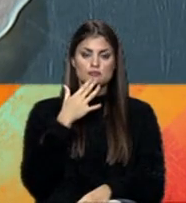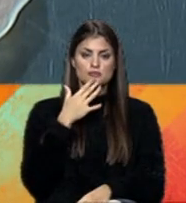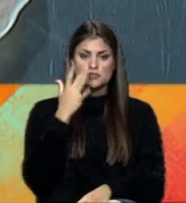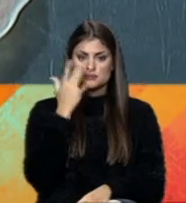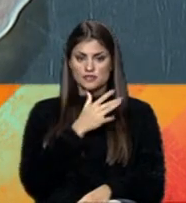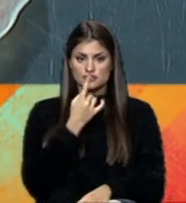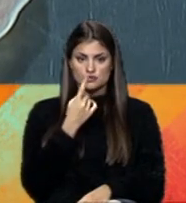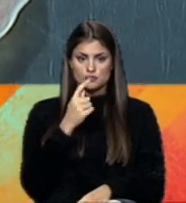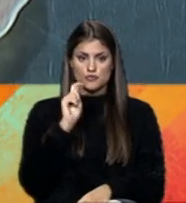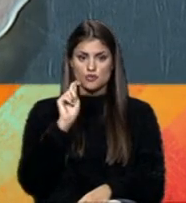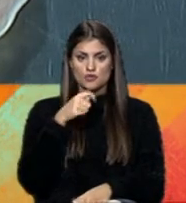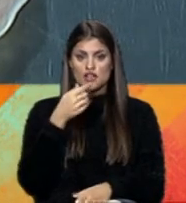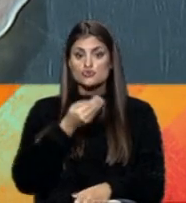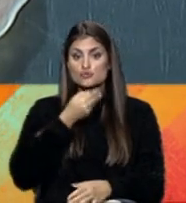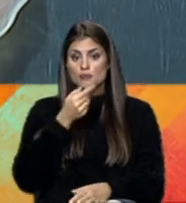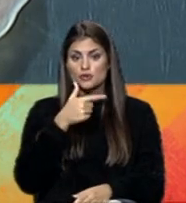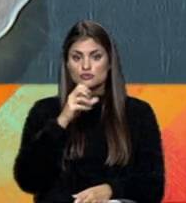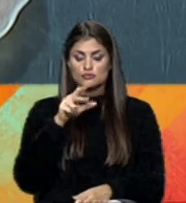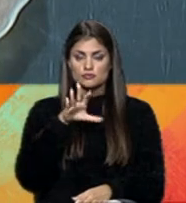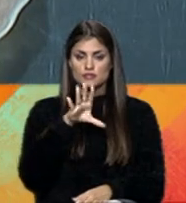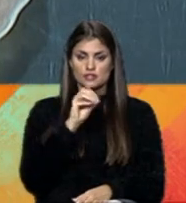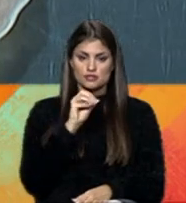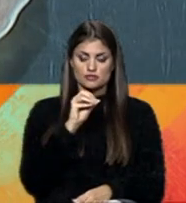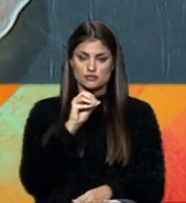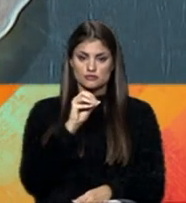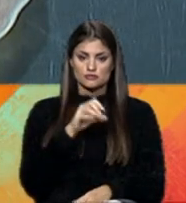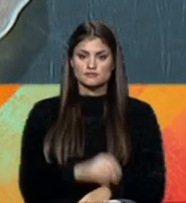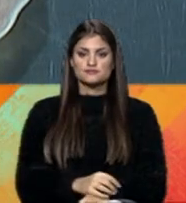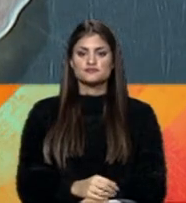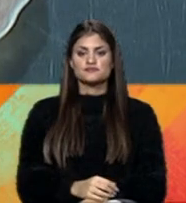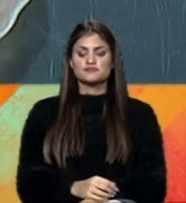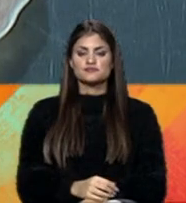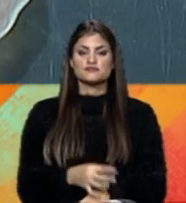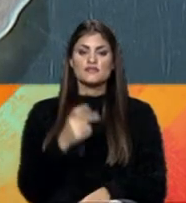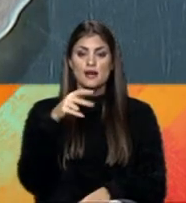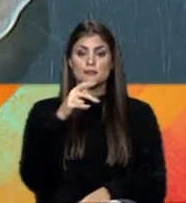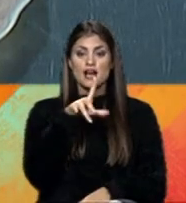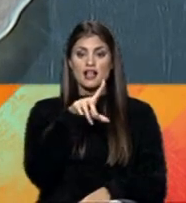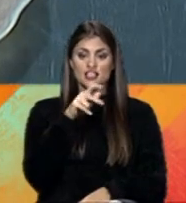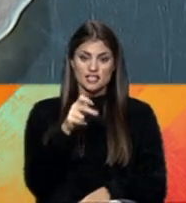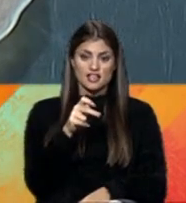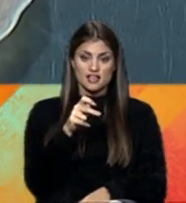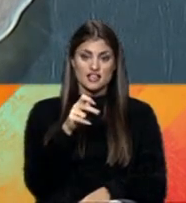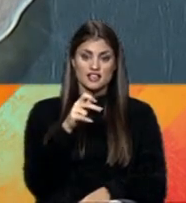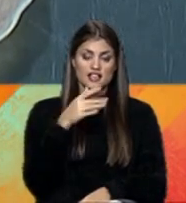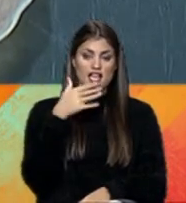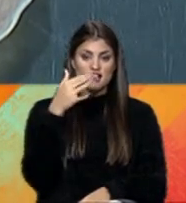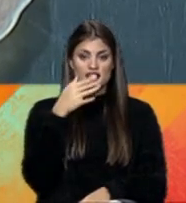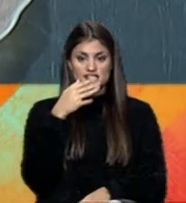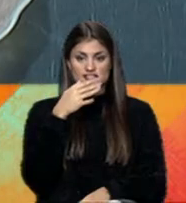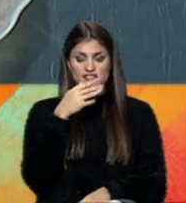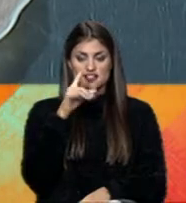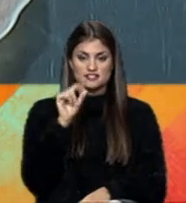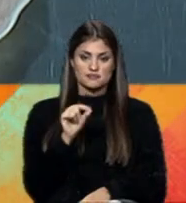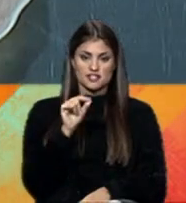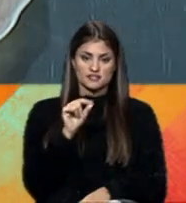alho, uma folha de loureiro. Se põe uma Amália a cantar por baixo, apetece-me logo entrar em silêncio. Pimenta preta, uma colher